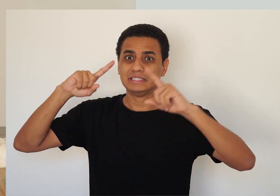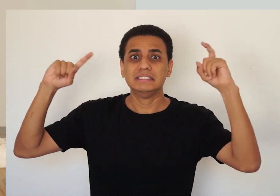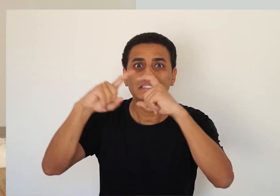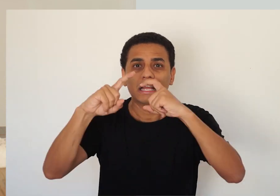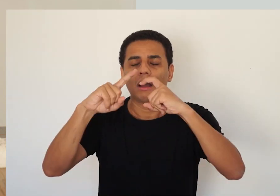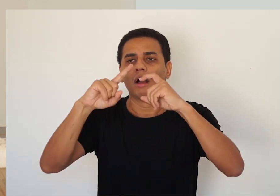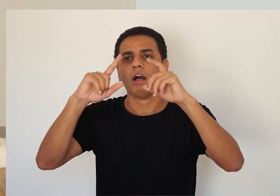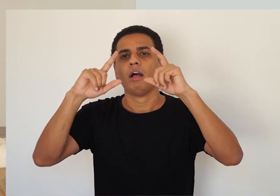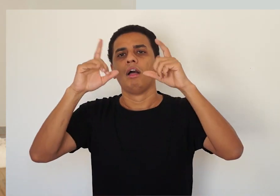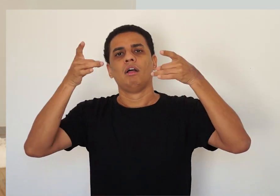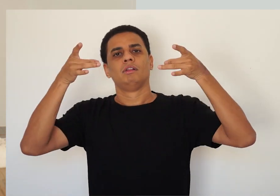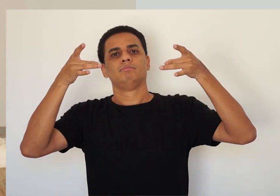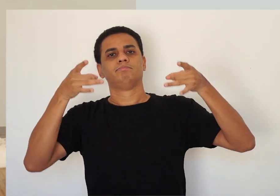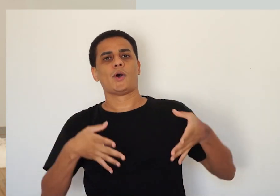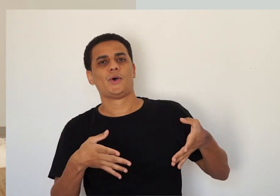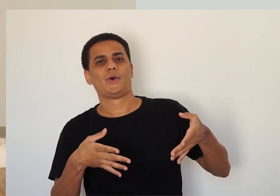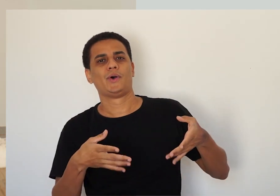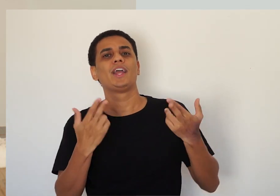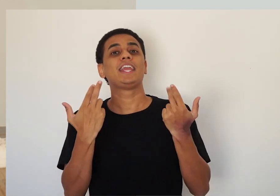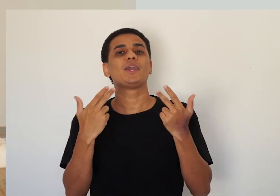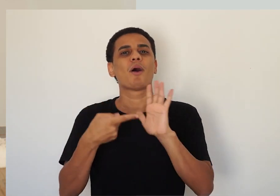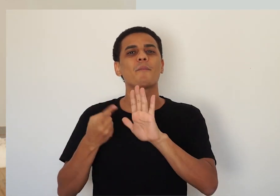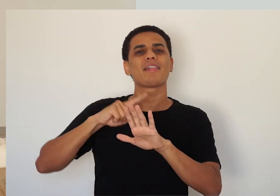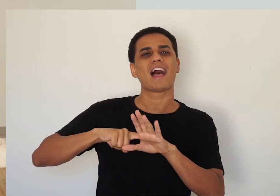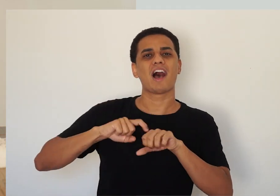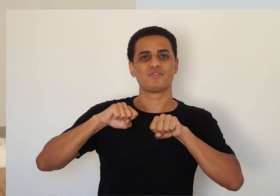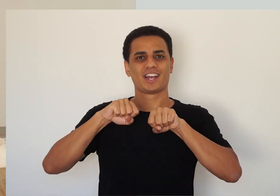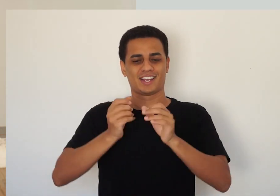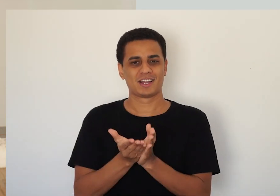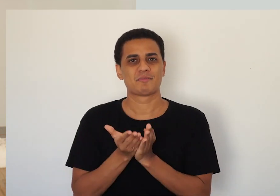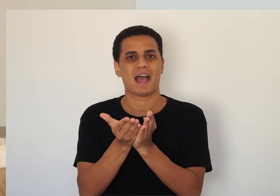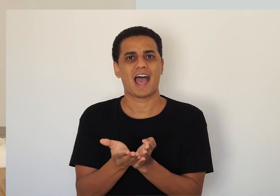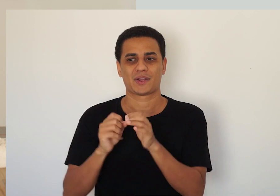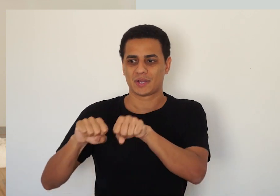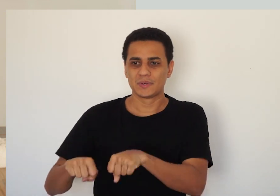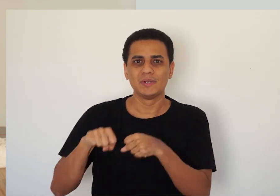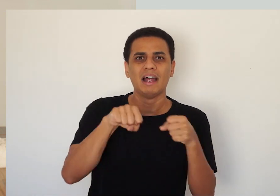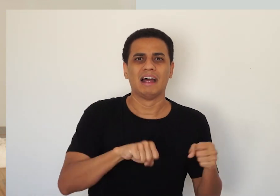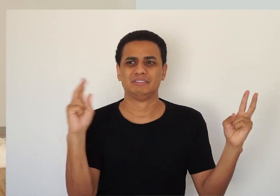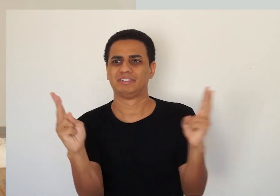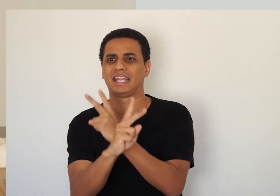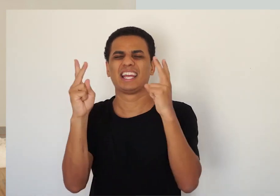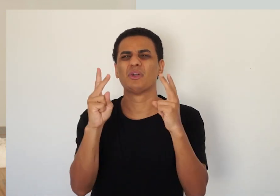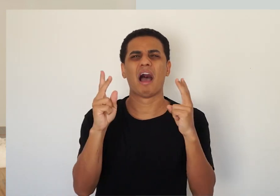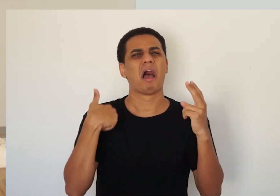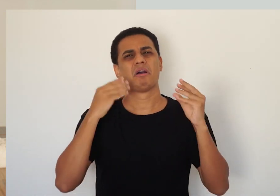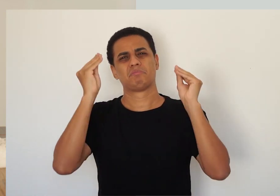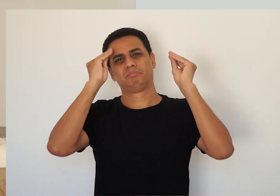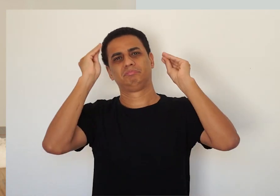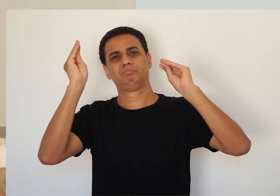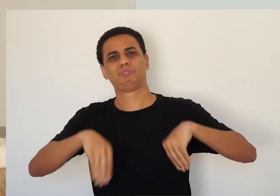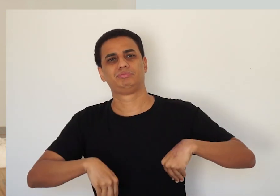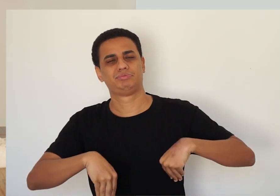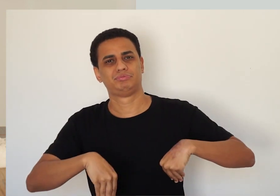como a ilustração do Lucas, né? E foram se distanciando de Deus, e as dúvidas vieram a ponto delas desistirem